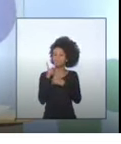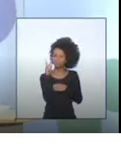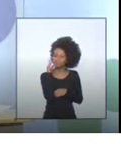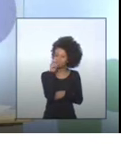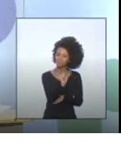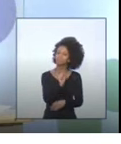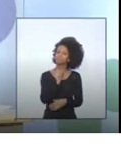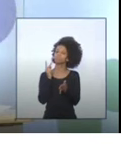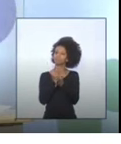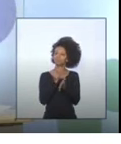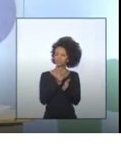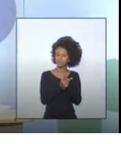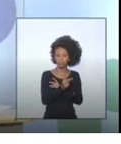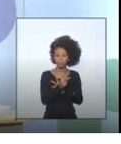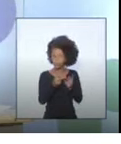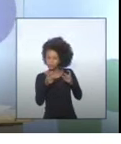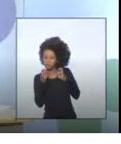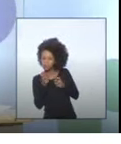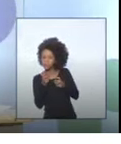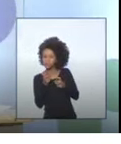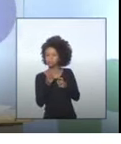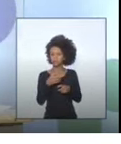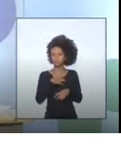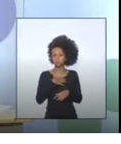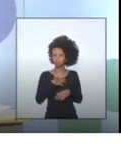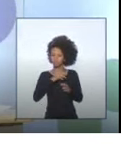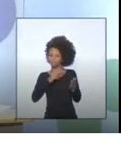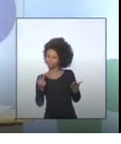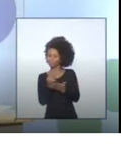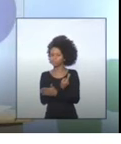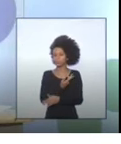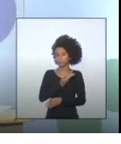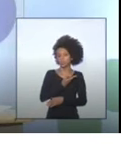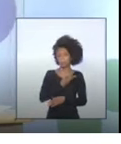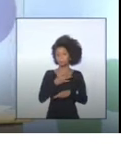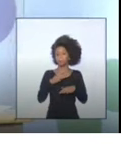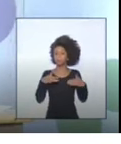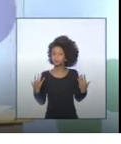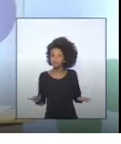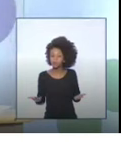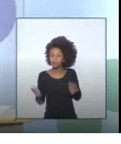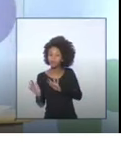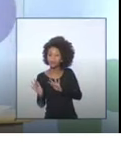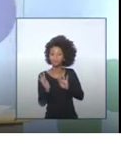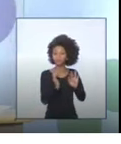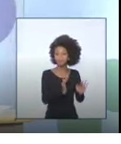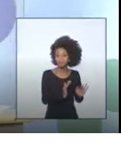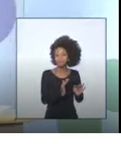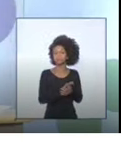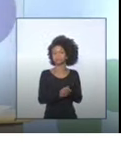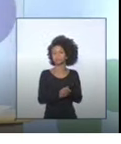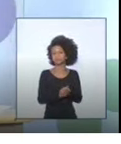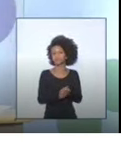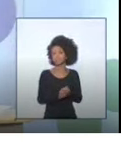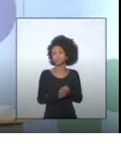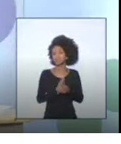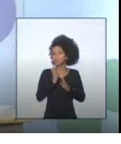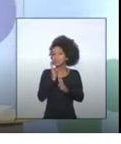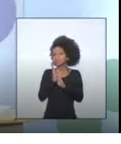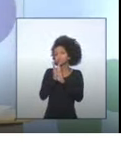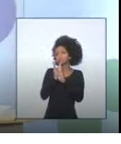gente vê uma ação errada dos colegas, né? E aí, então, vamos passar um pouquinho mais, então? Vamos descobrir quais são